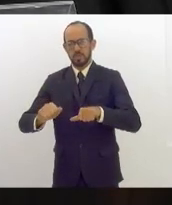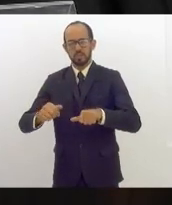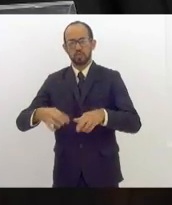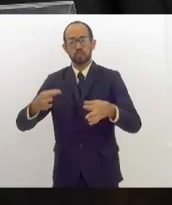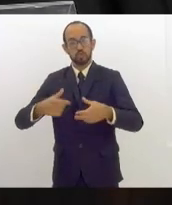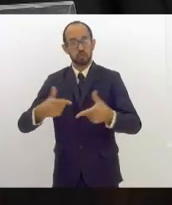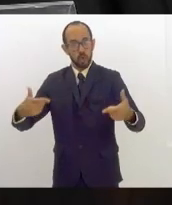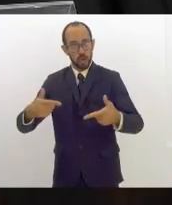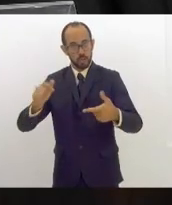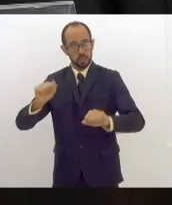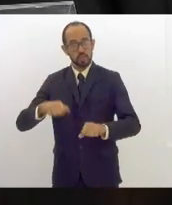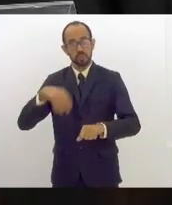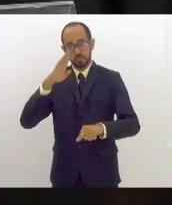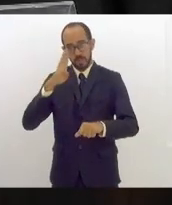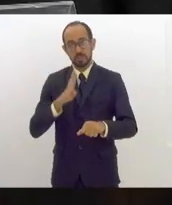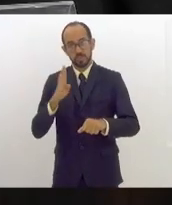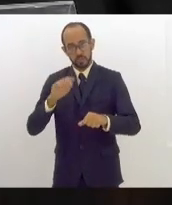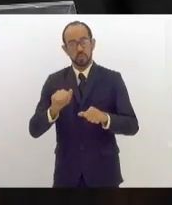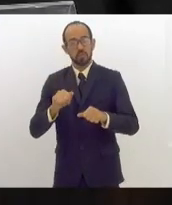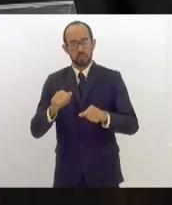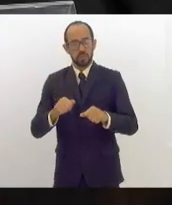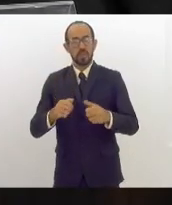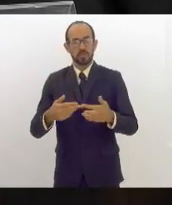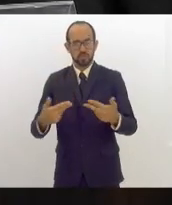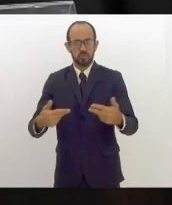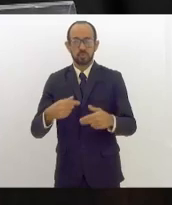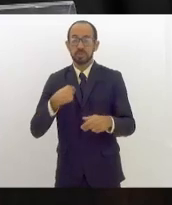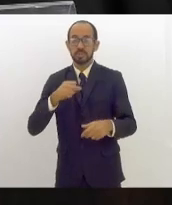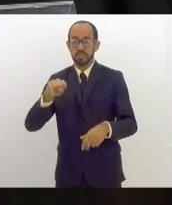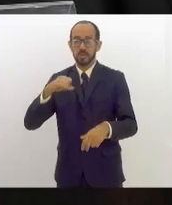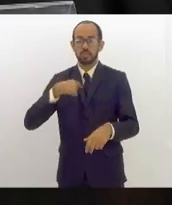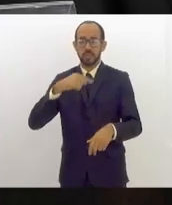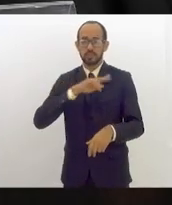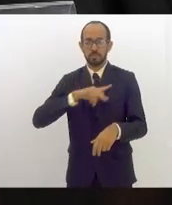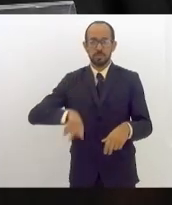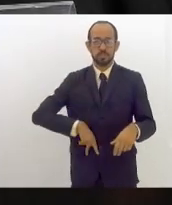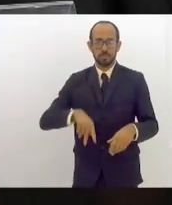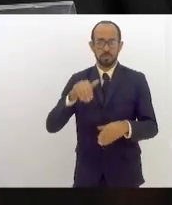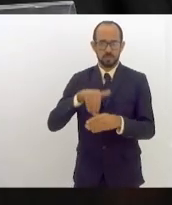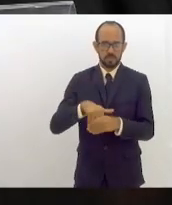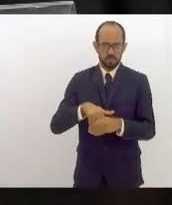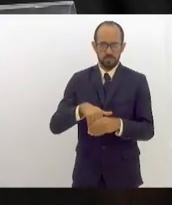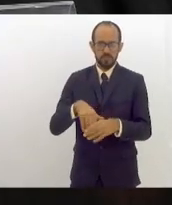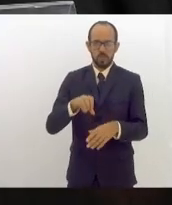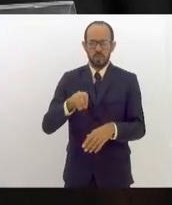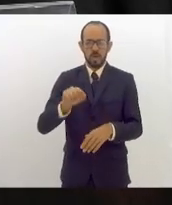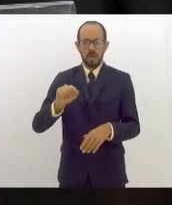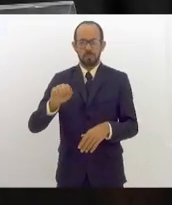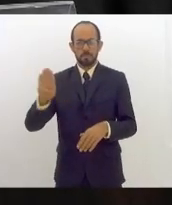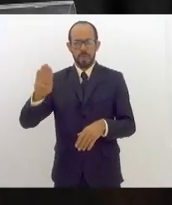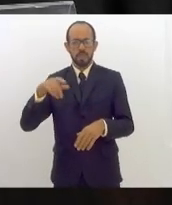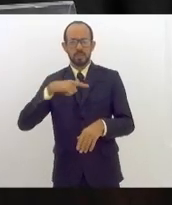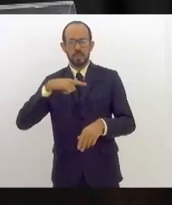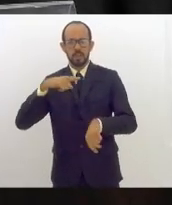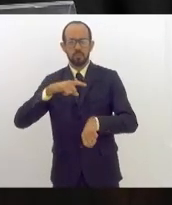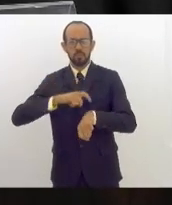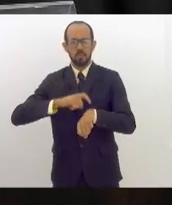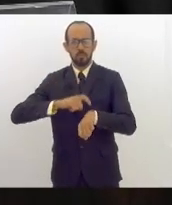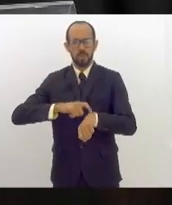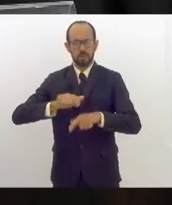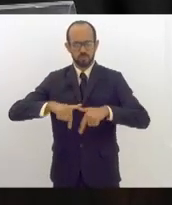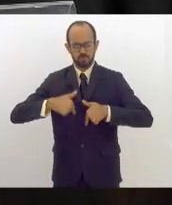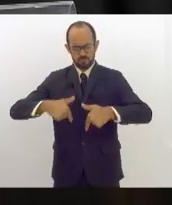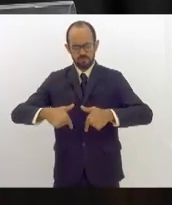ter caído numa guerra civil né Eu acho que a b tem um momento do enfrentamento a OAB tem um momento de